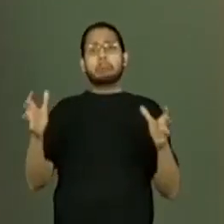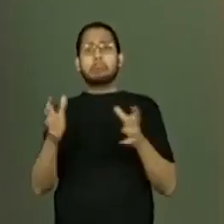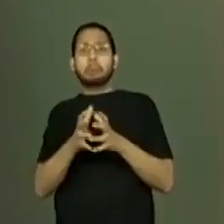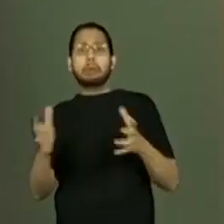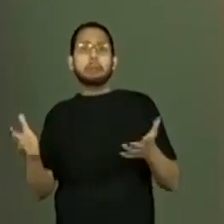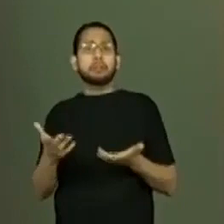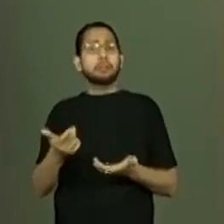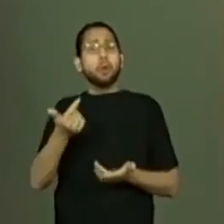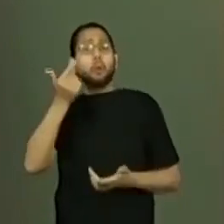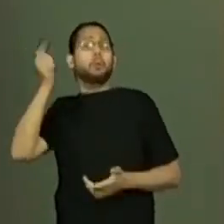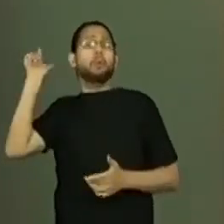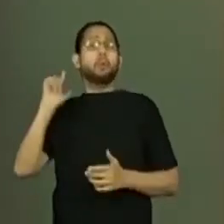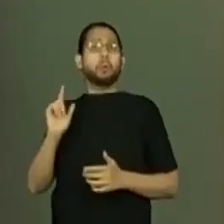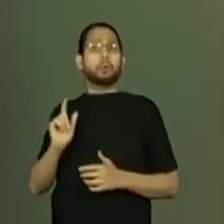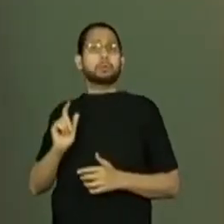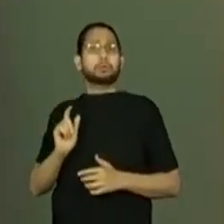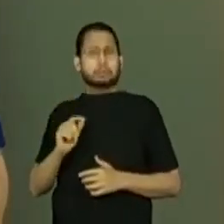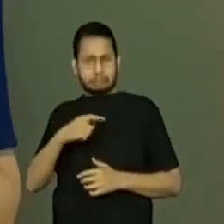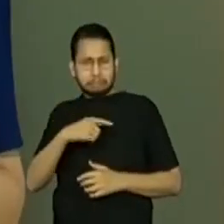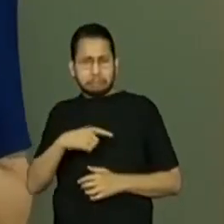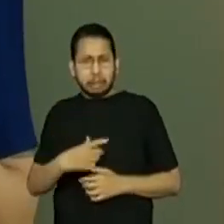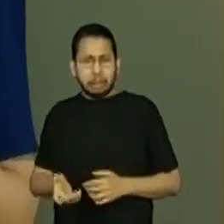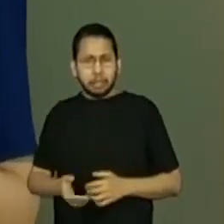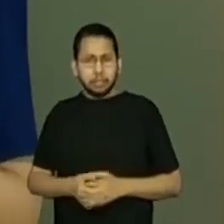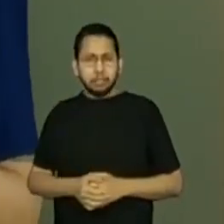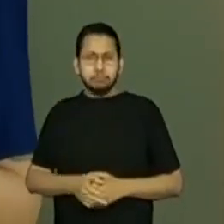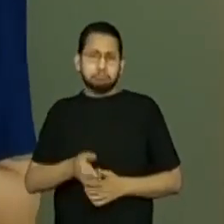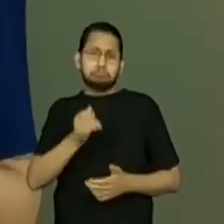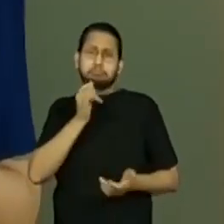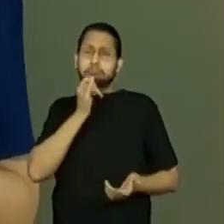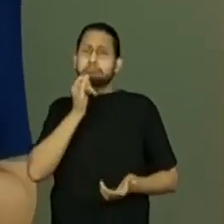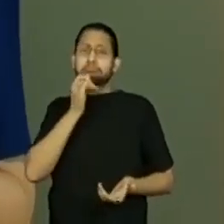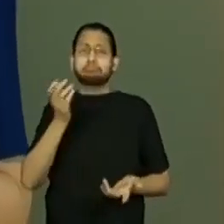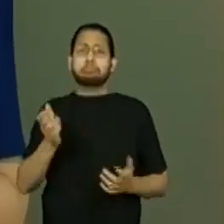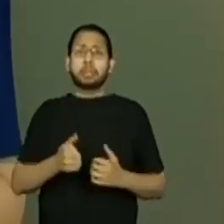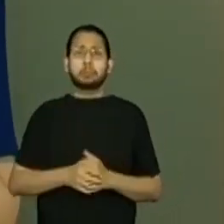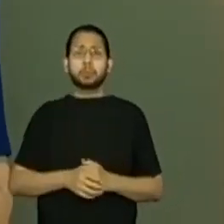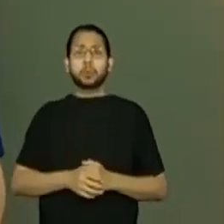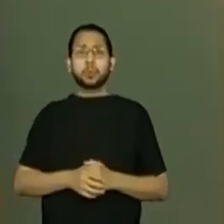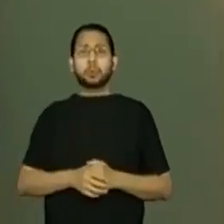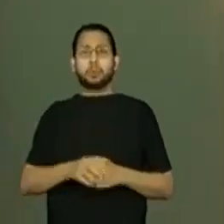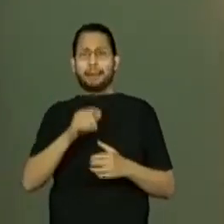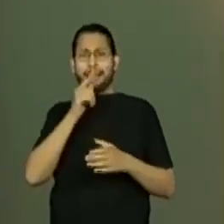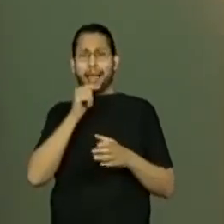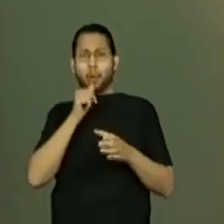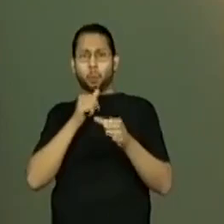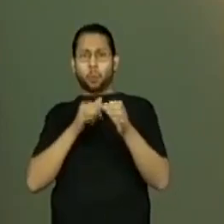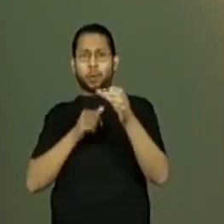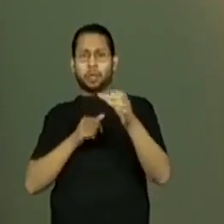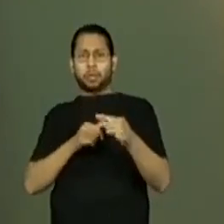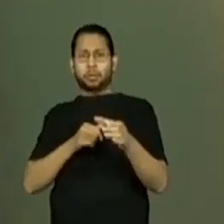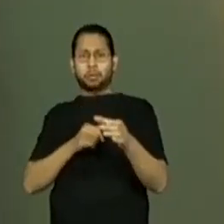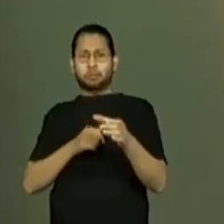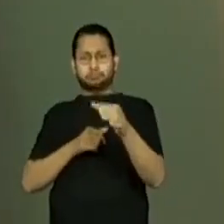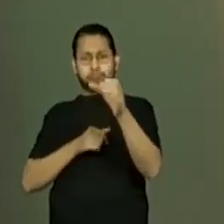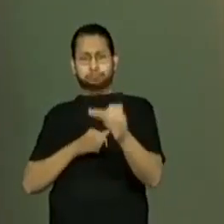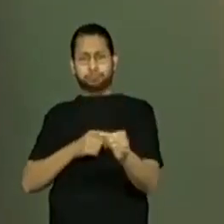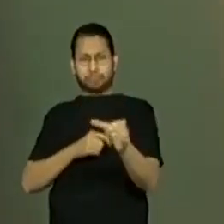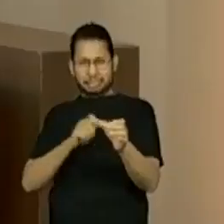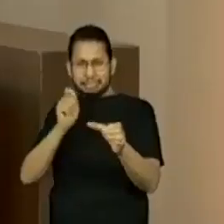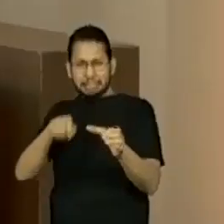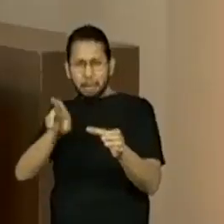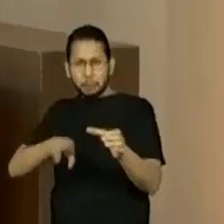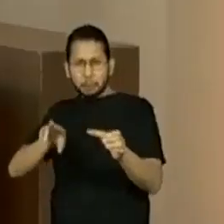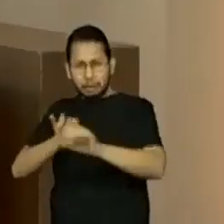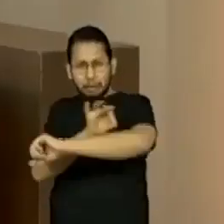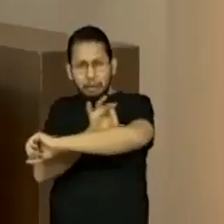centímetros, metros? Dá pra gente, de repente, medir água com régua?